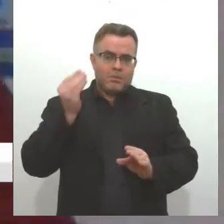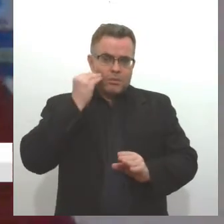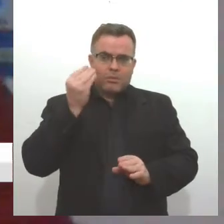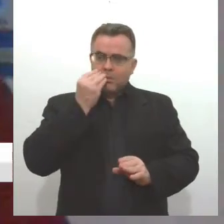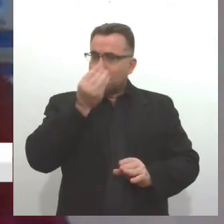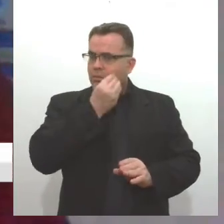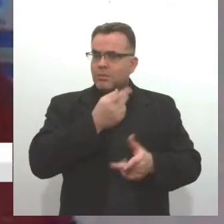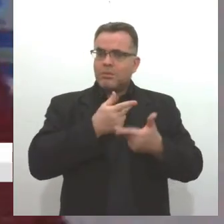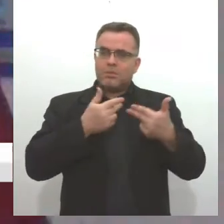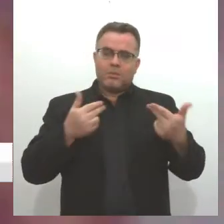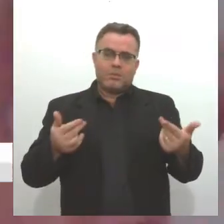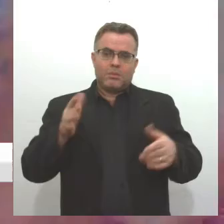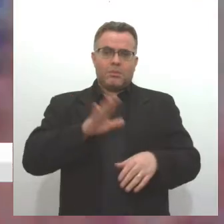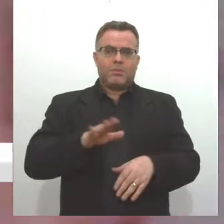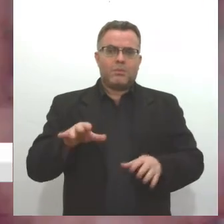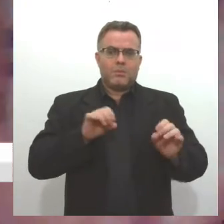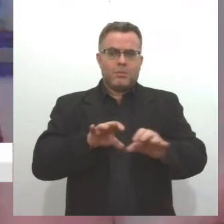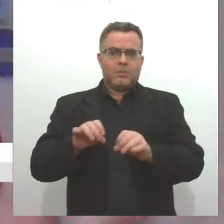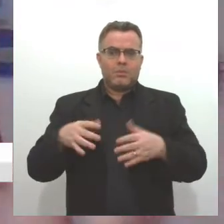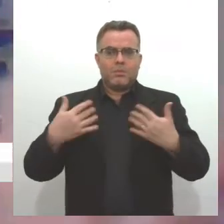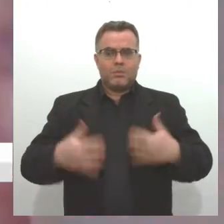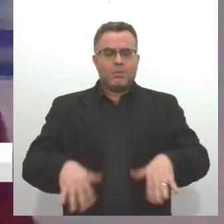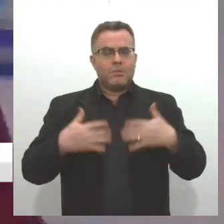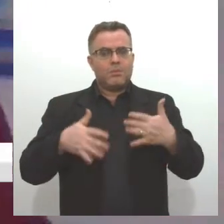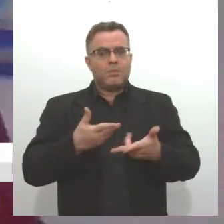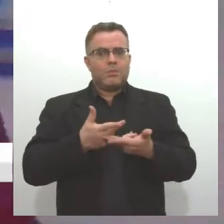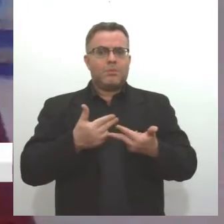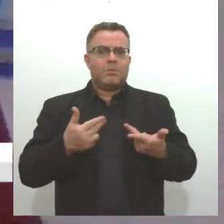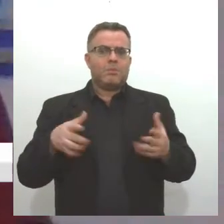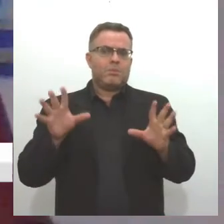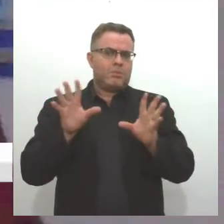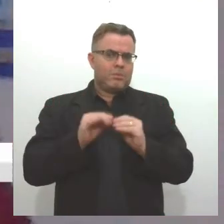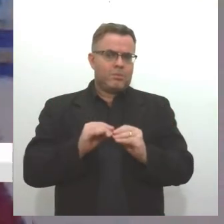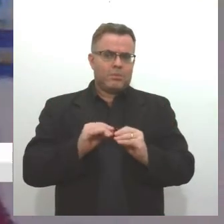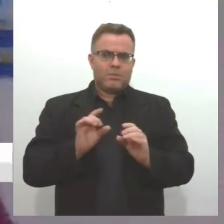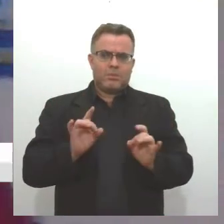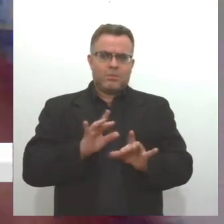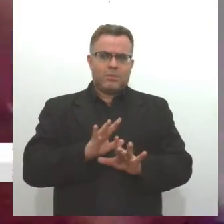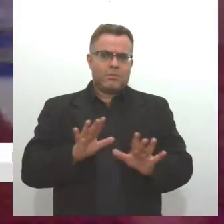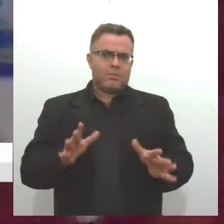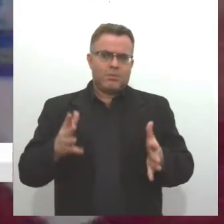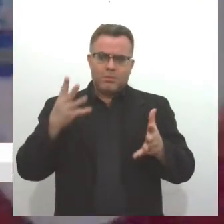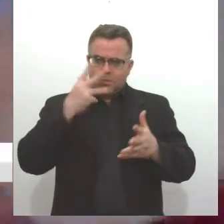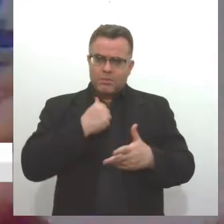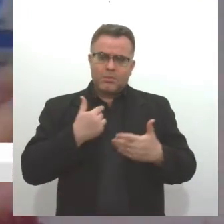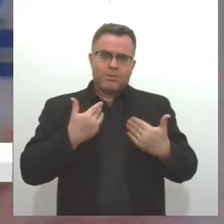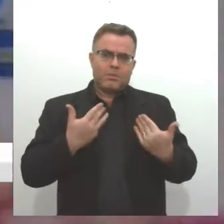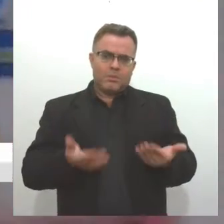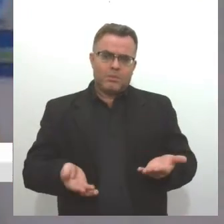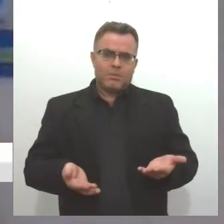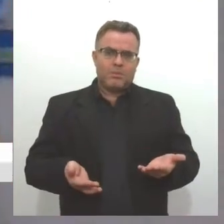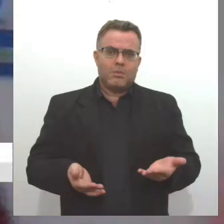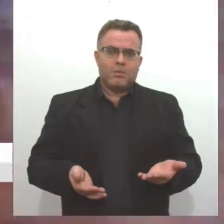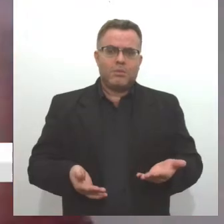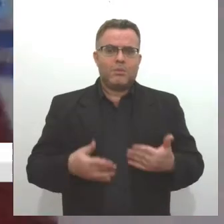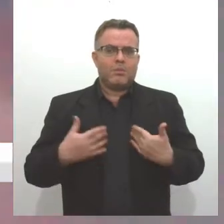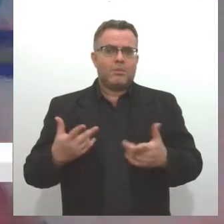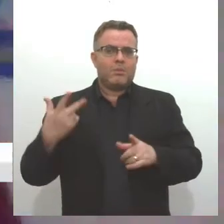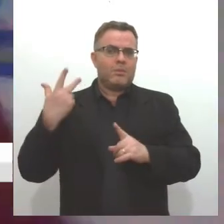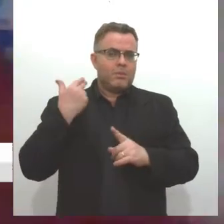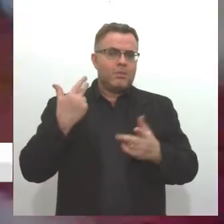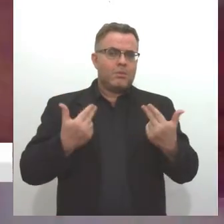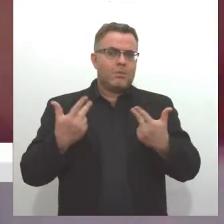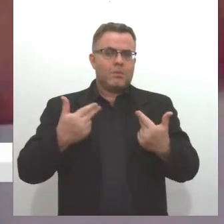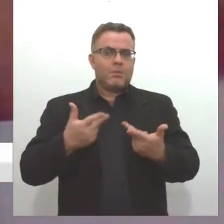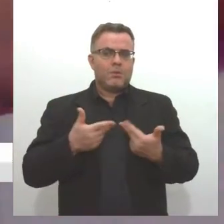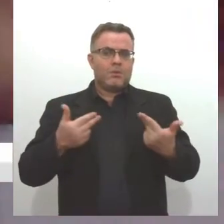também de e não pensar só que a gente está resumido àqueles cursos de beleza ou de corte e costura, não.